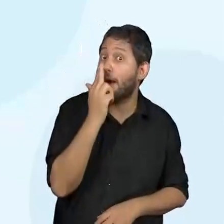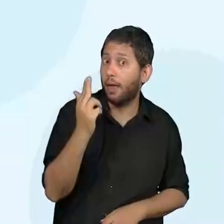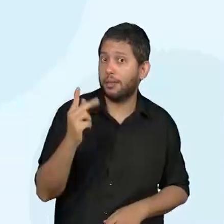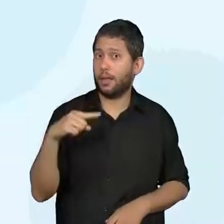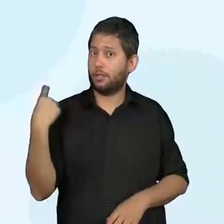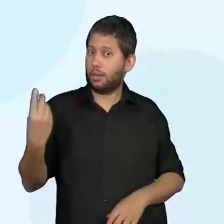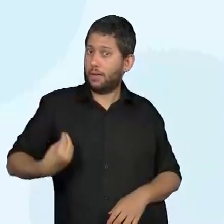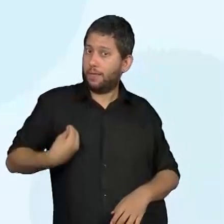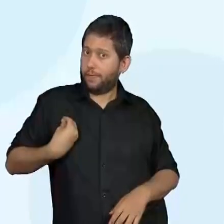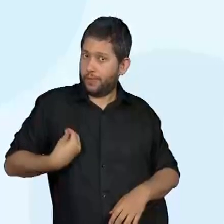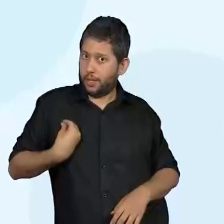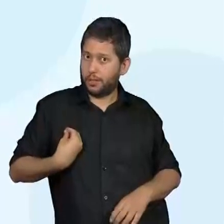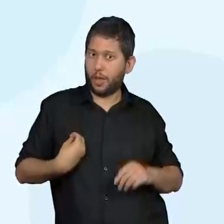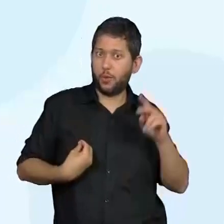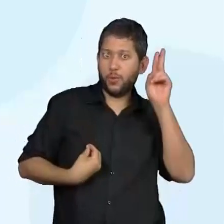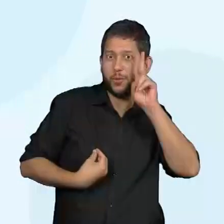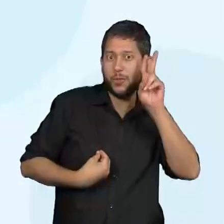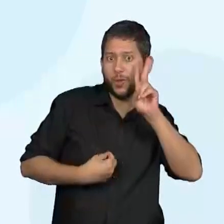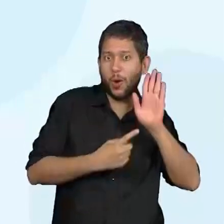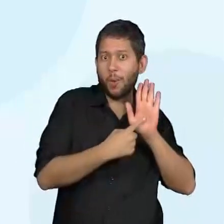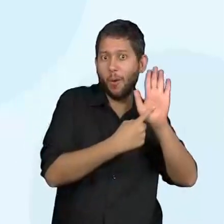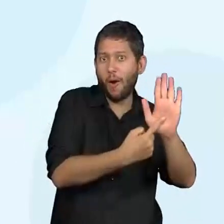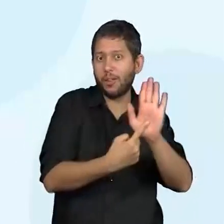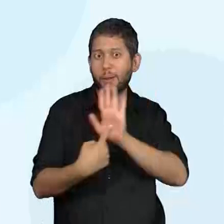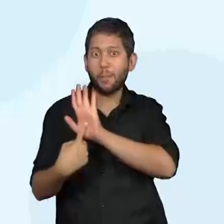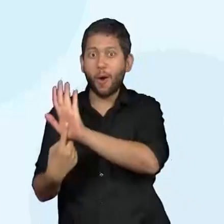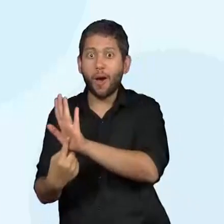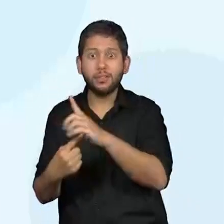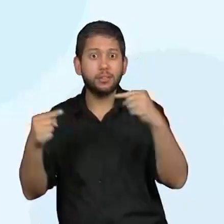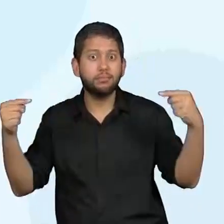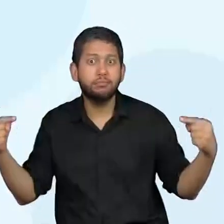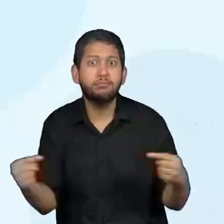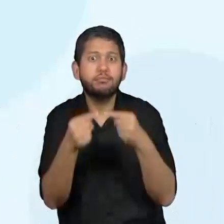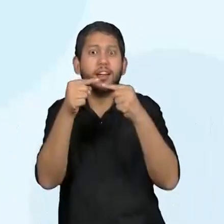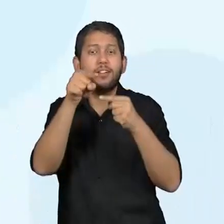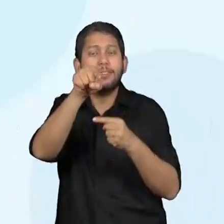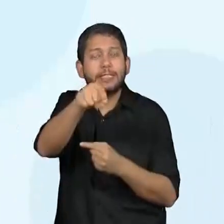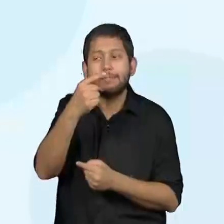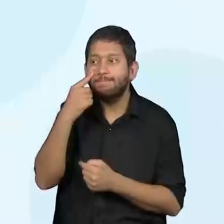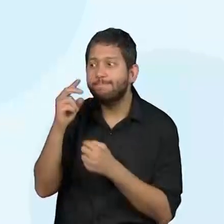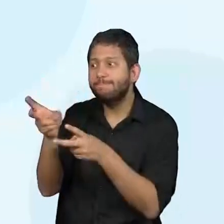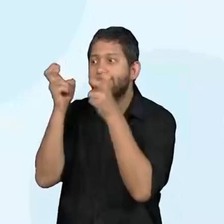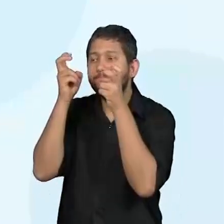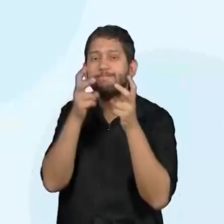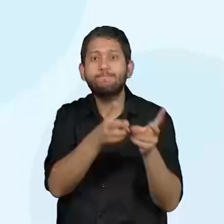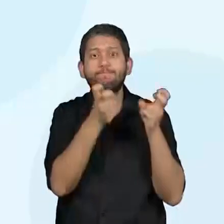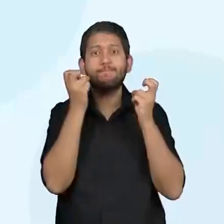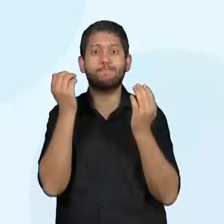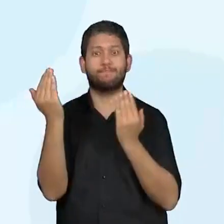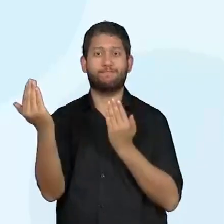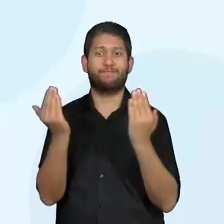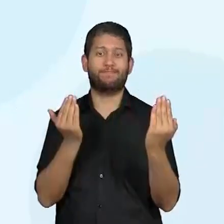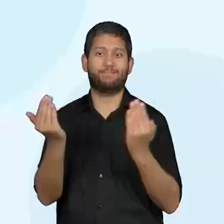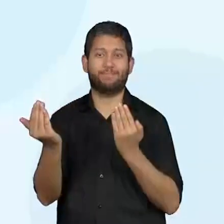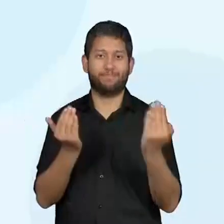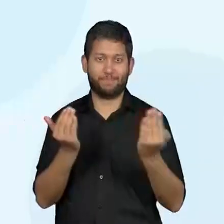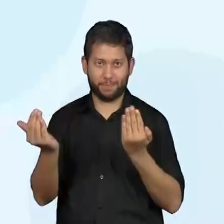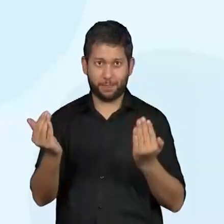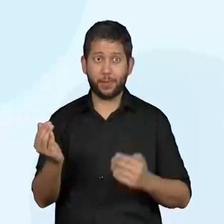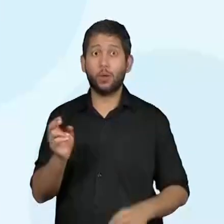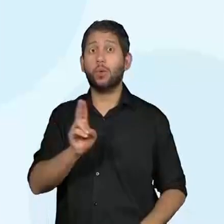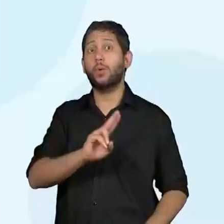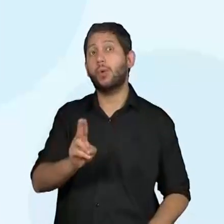humano com as histórias vivenciadas pelos personagens. Essa analogia é chamada de